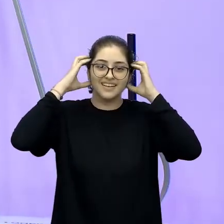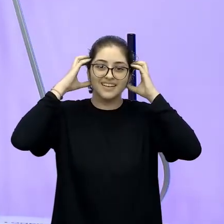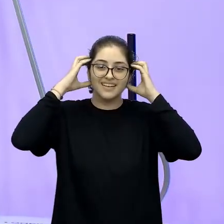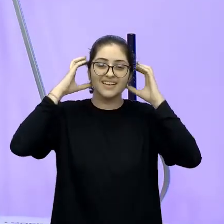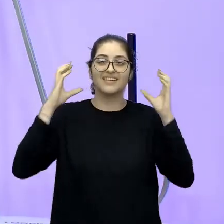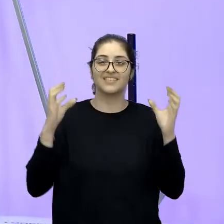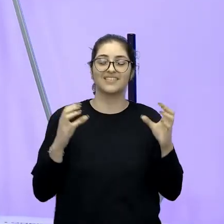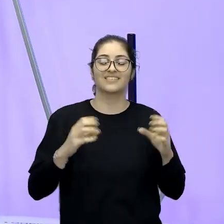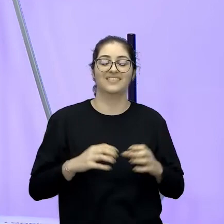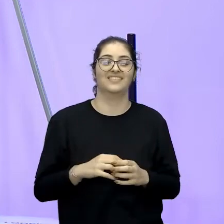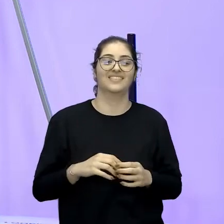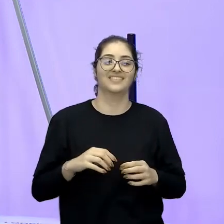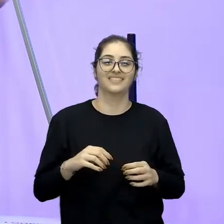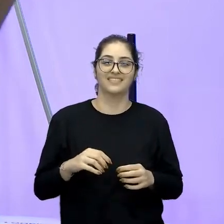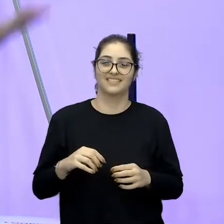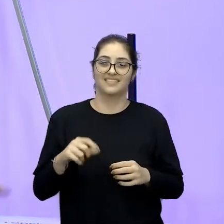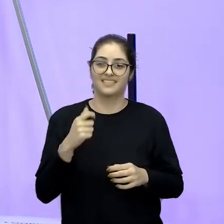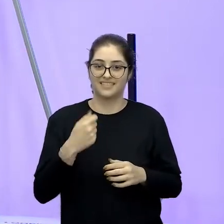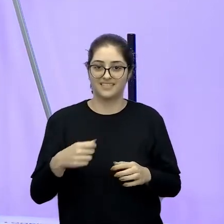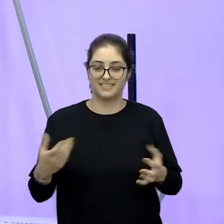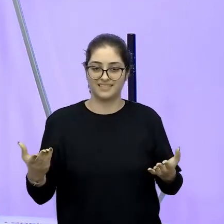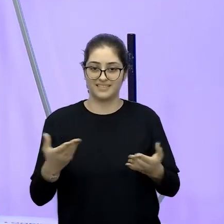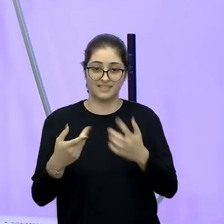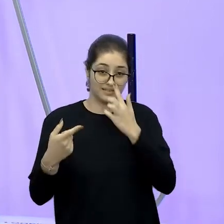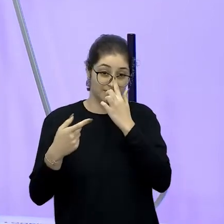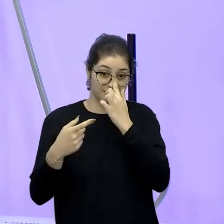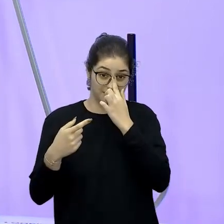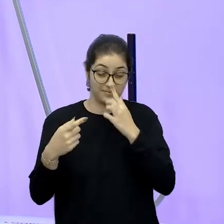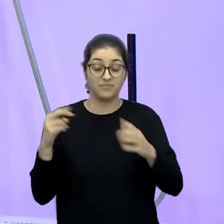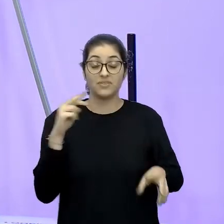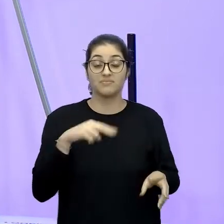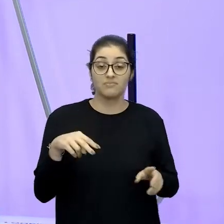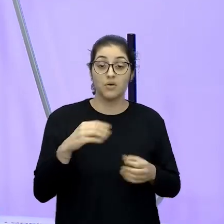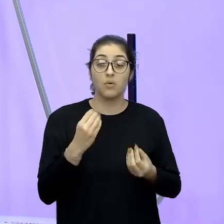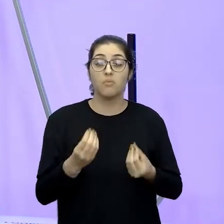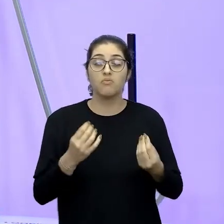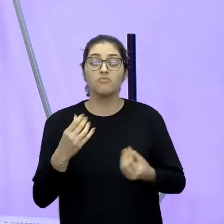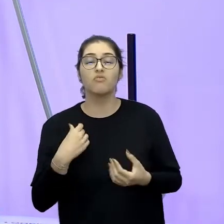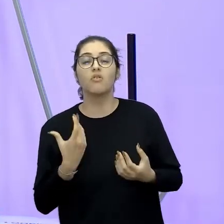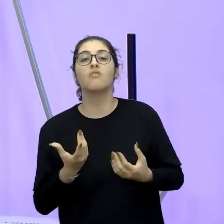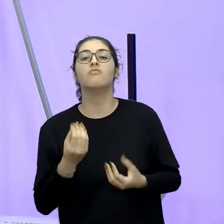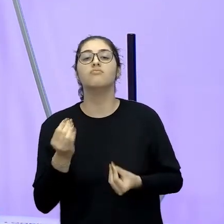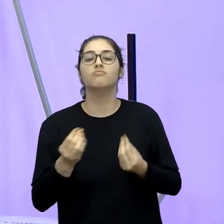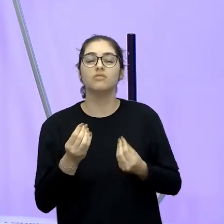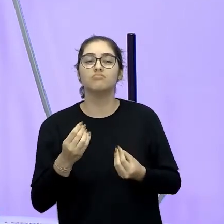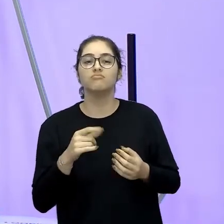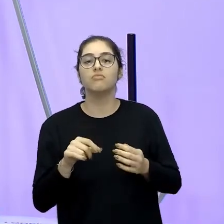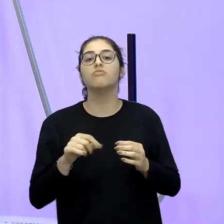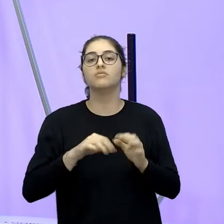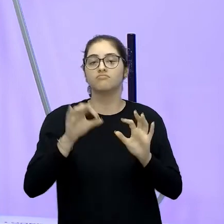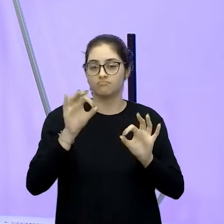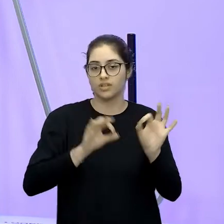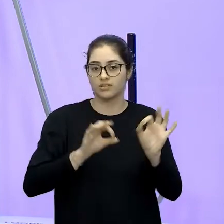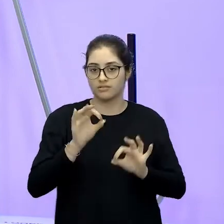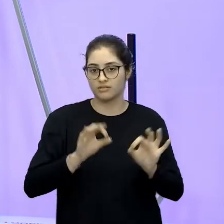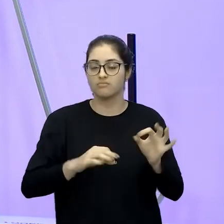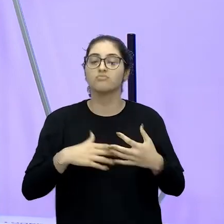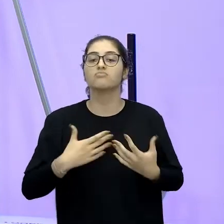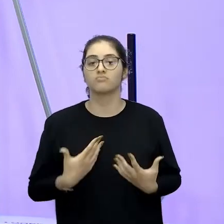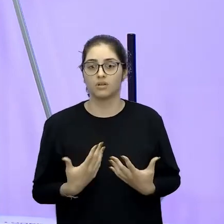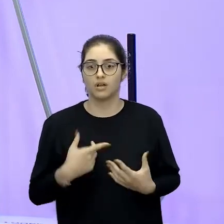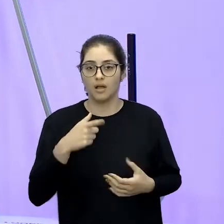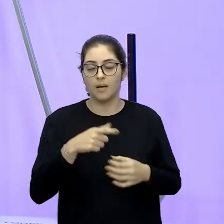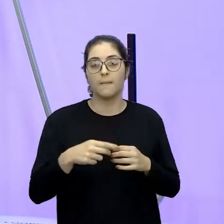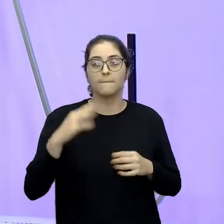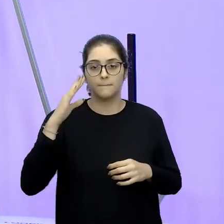aí, a longo prazo, ver o meu intercâmbio como um todo. O que eu vou fazer dentro desse planejamento no intercâmbio. Essas são algumas possibilidades